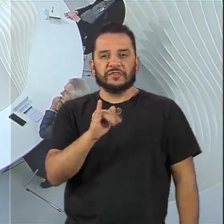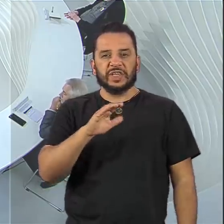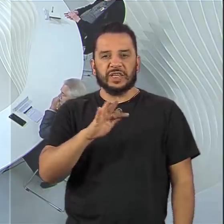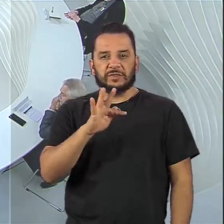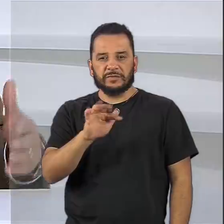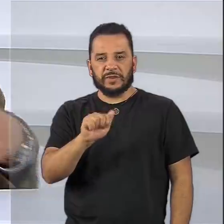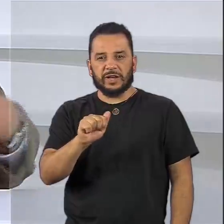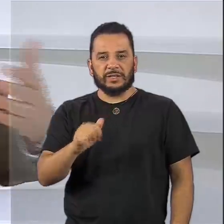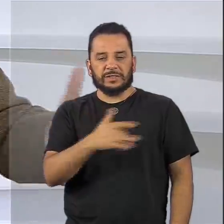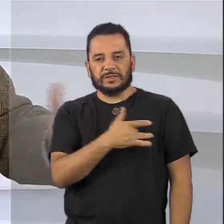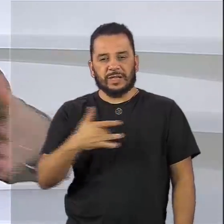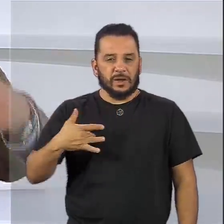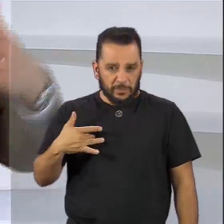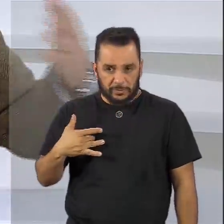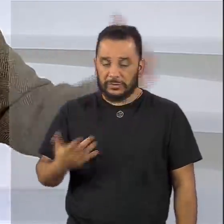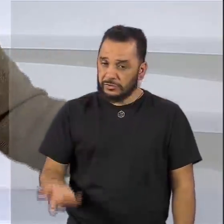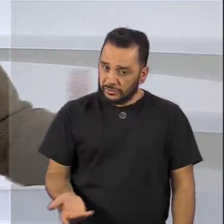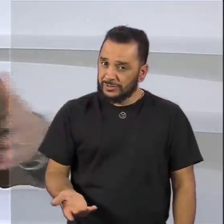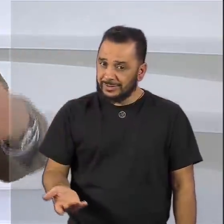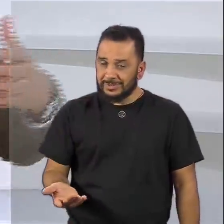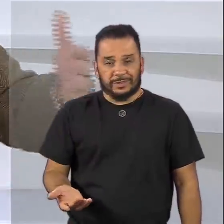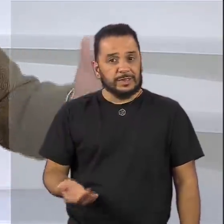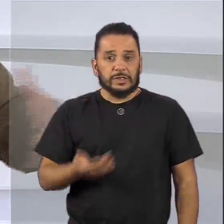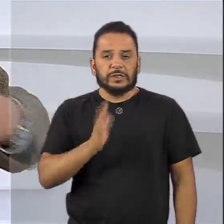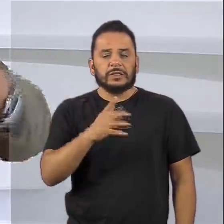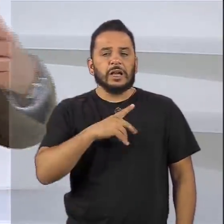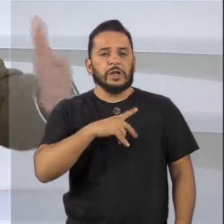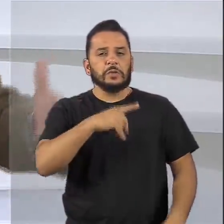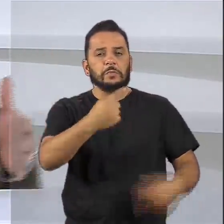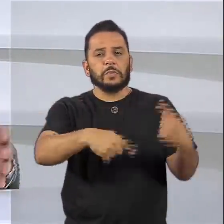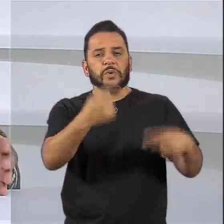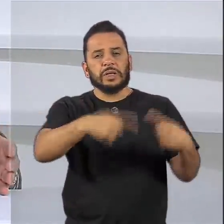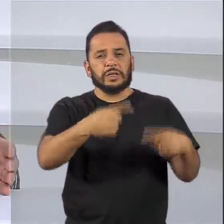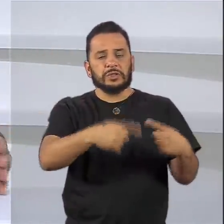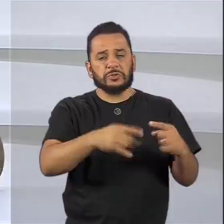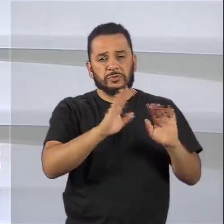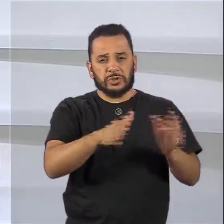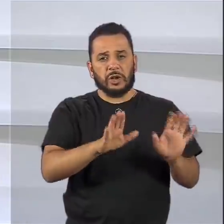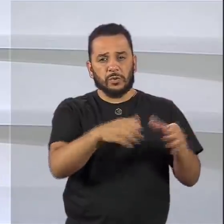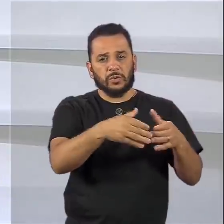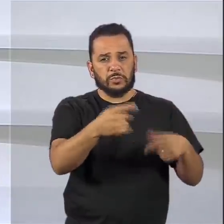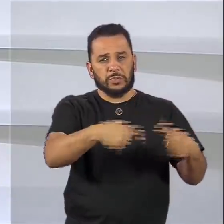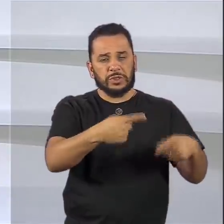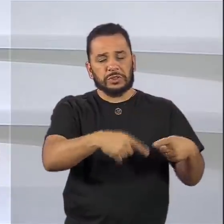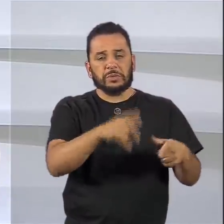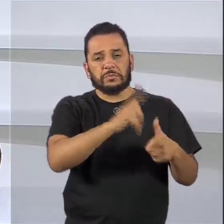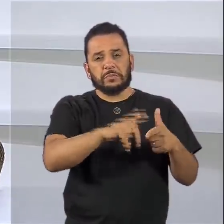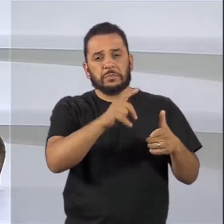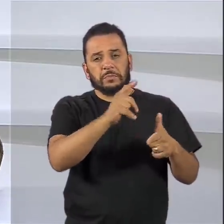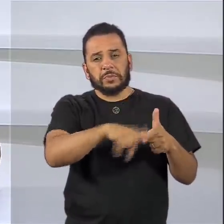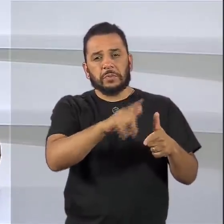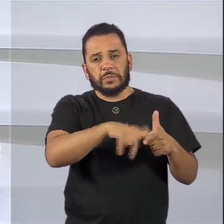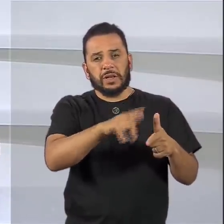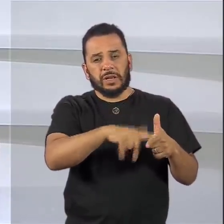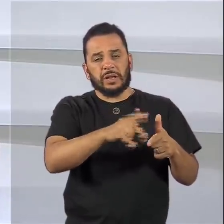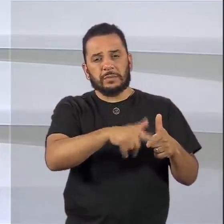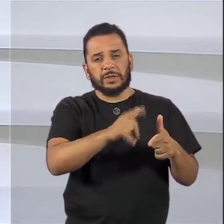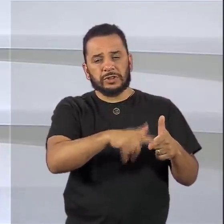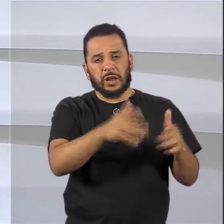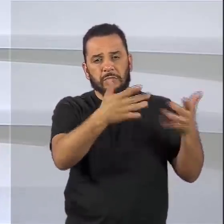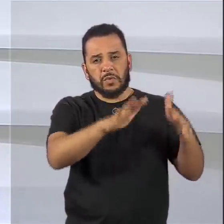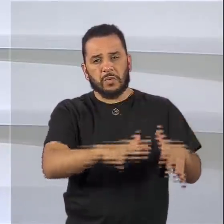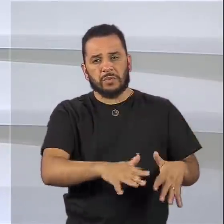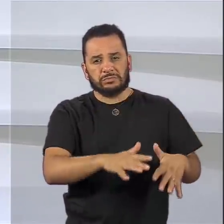tudo isso. E o sistema político perdeu o rebolado, não se encontrou depois disso, né? Agora, tem uma peculiaridade, eu acho,